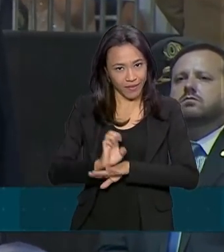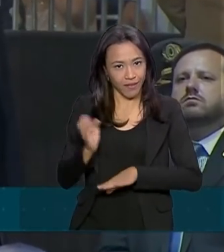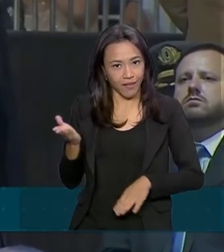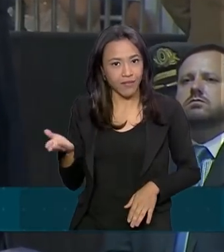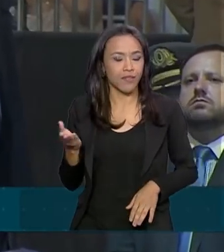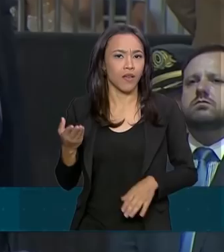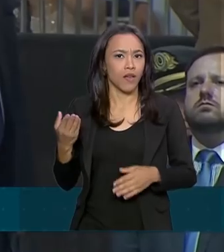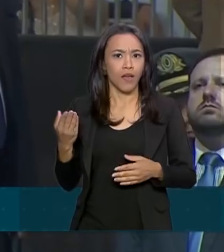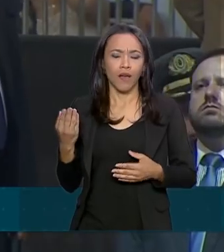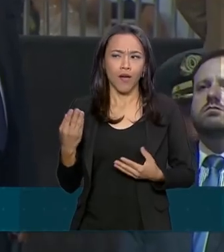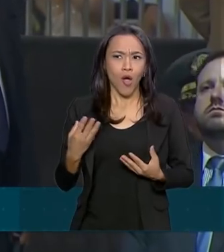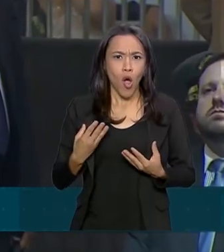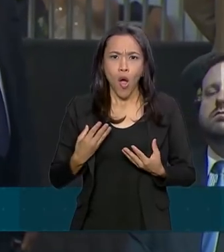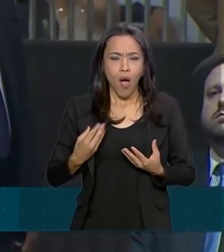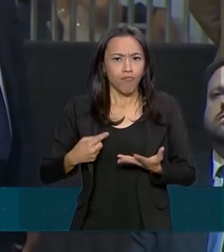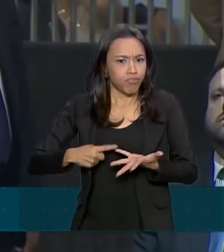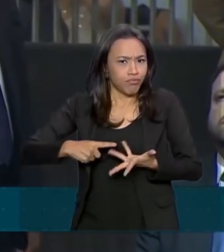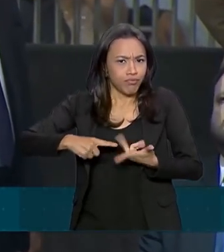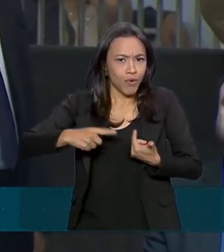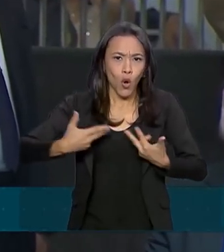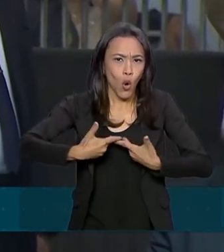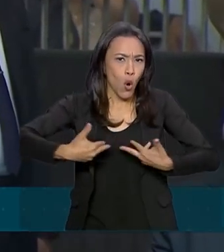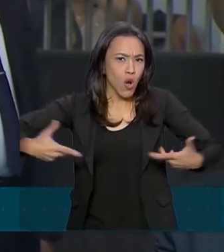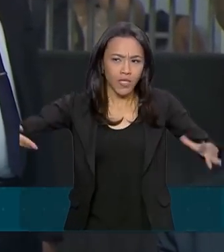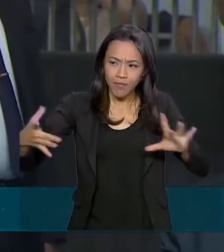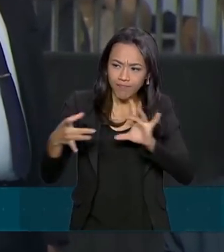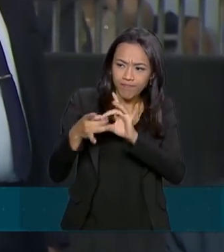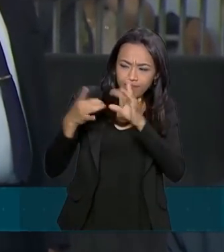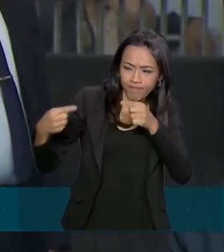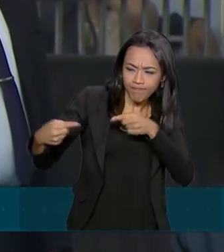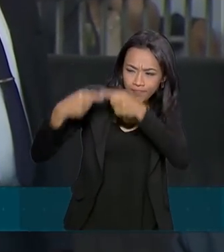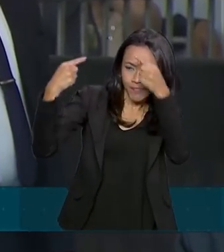muita coisa nos une. Lembro-me, idos